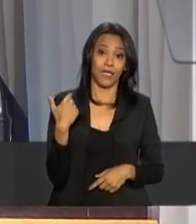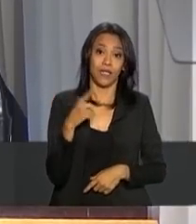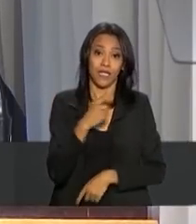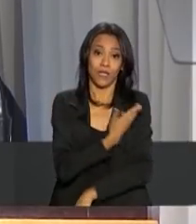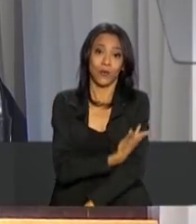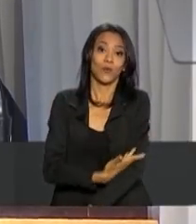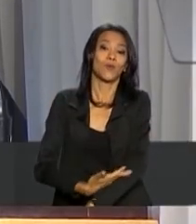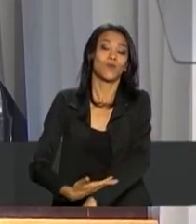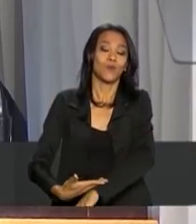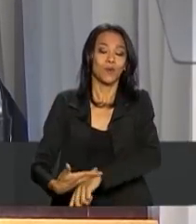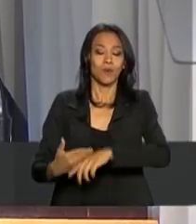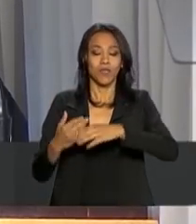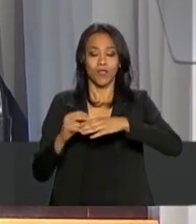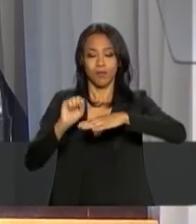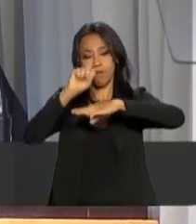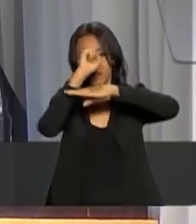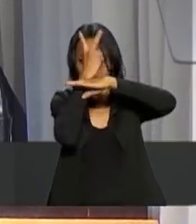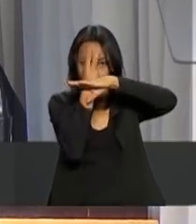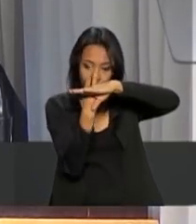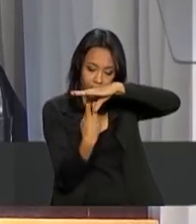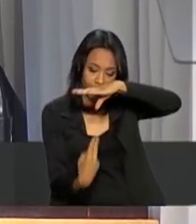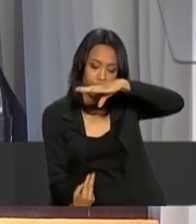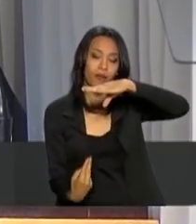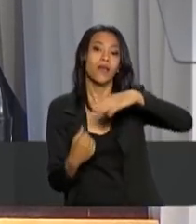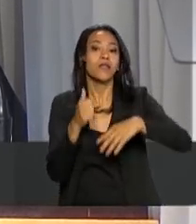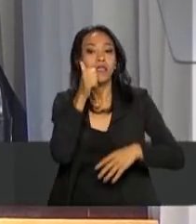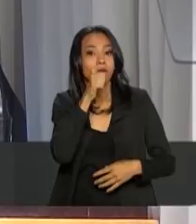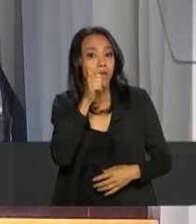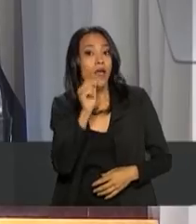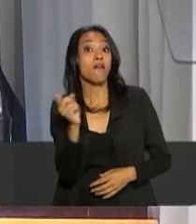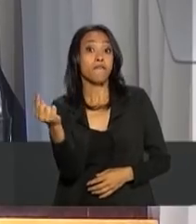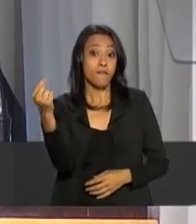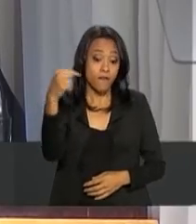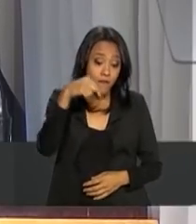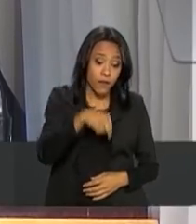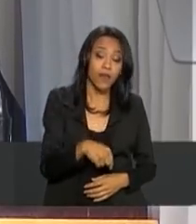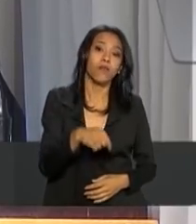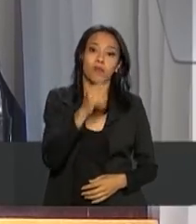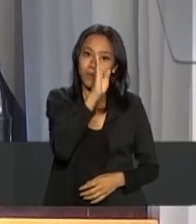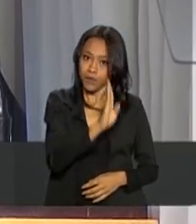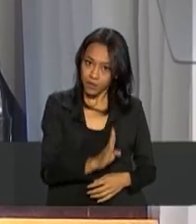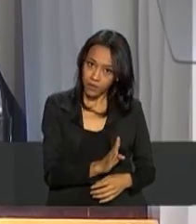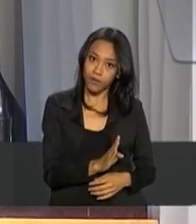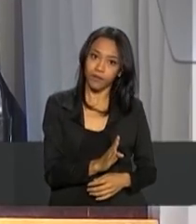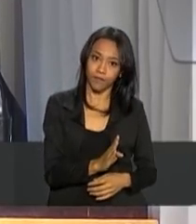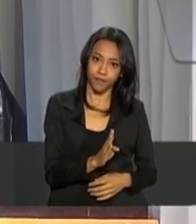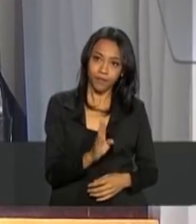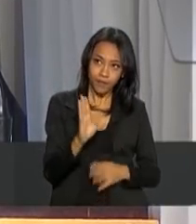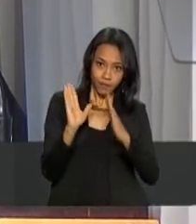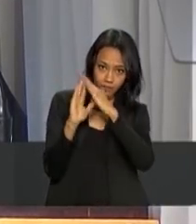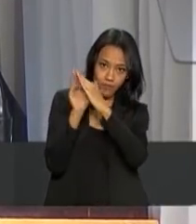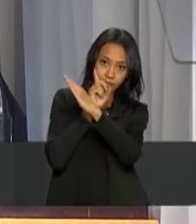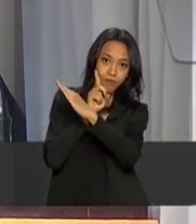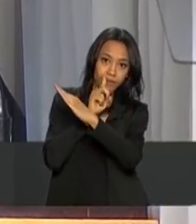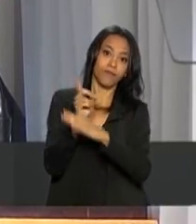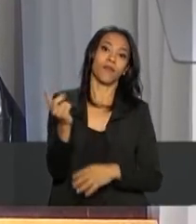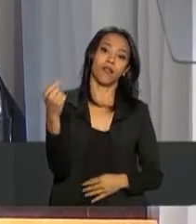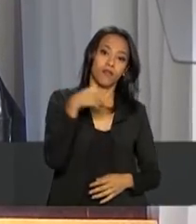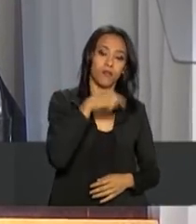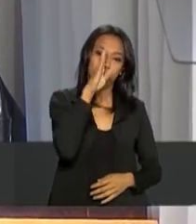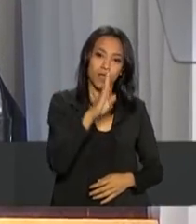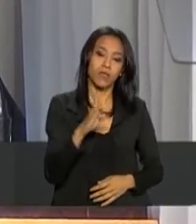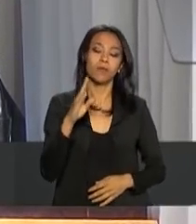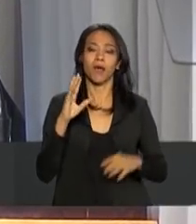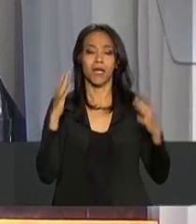Eu mergulho desde os 5 anos de idade. E ela veio dos Estados Unidos para cá para comemorar esta reserva marinha que